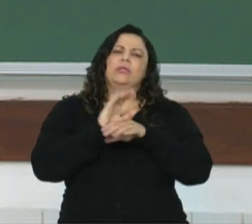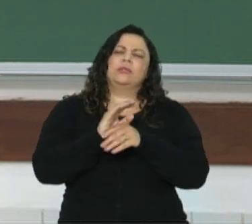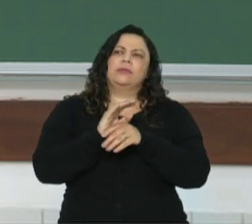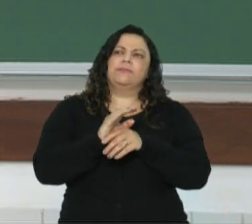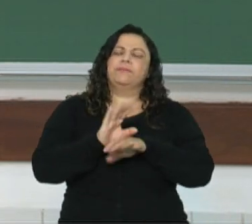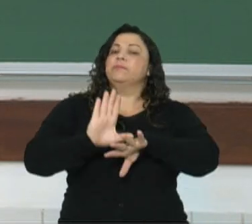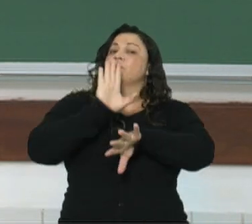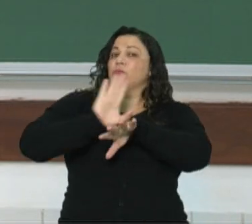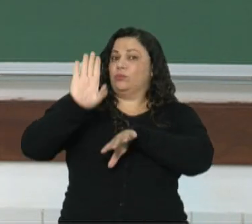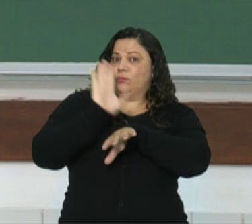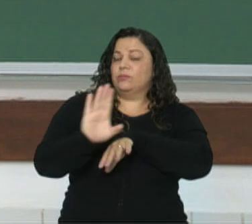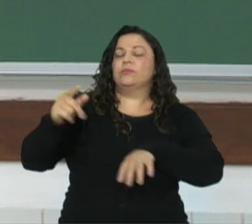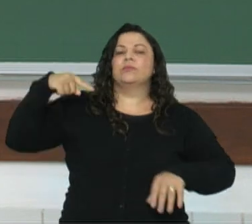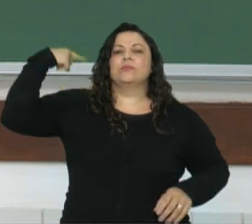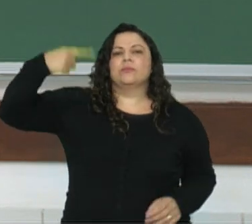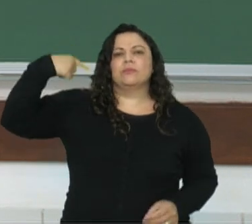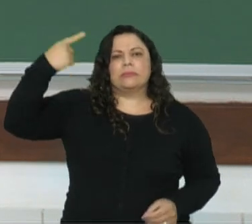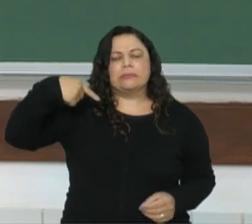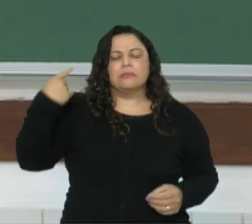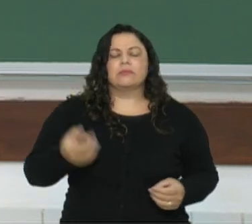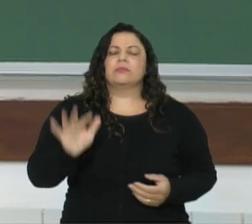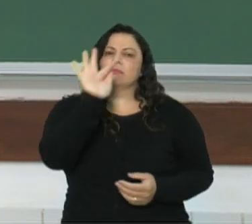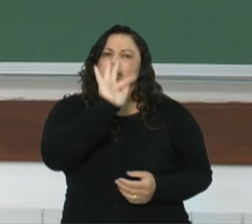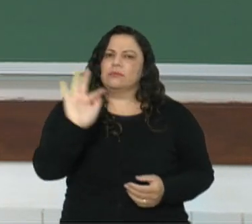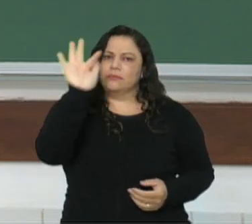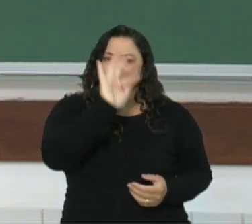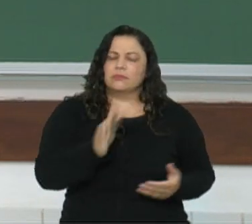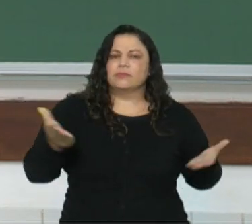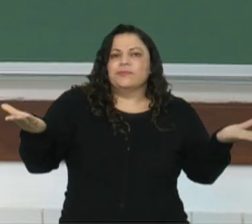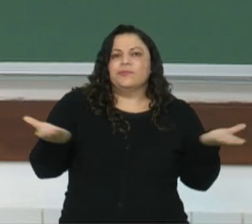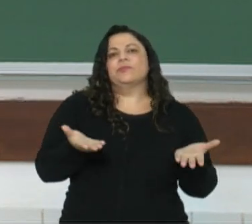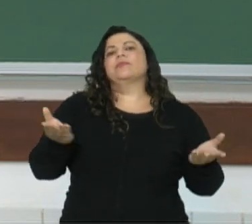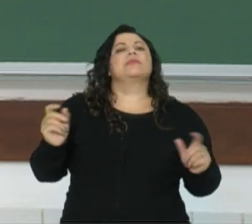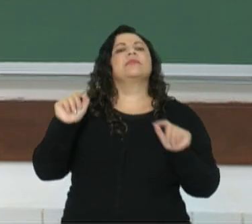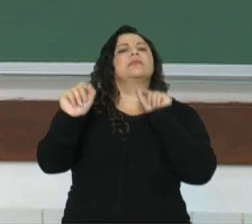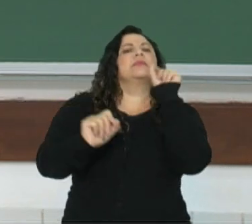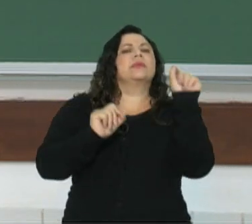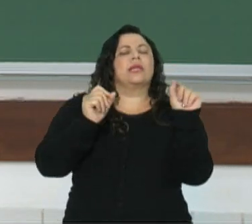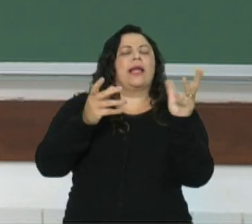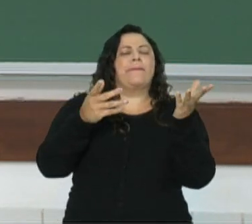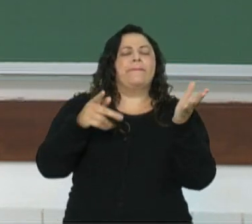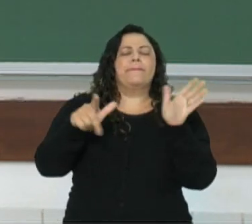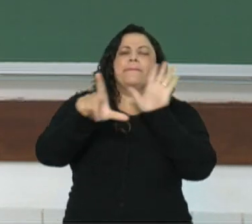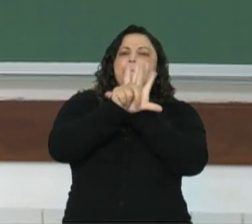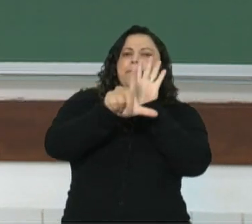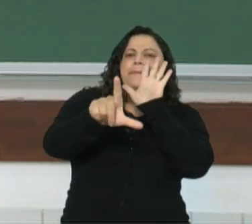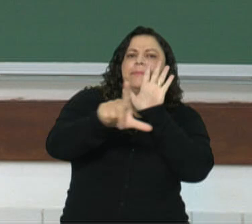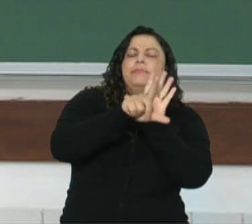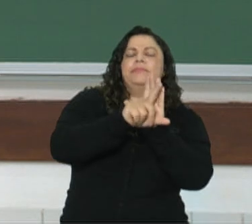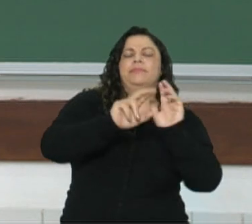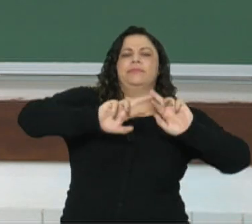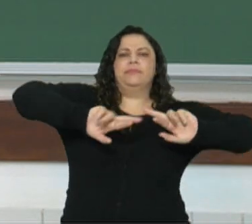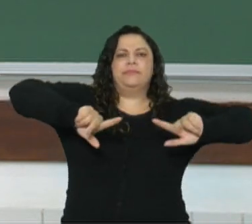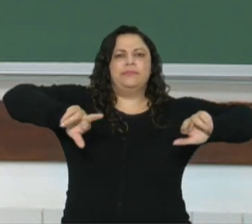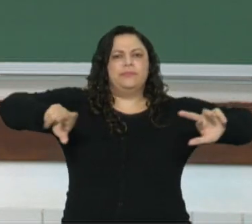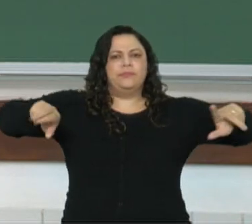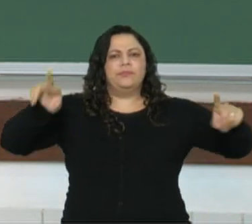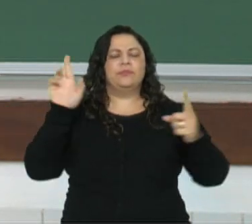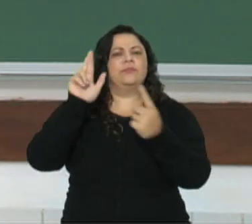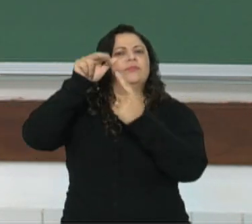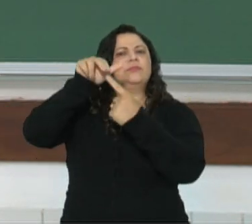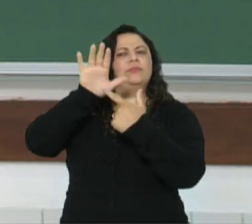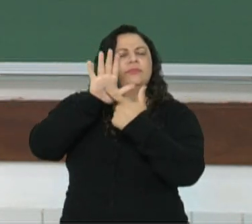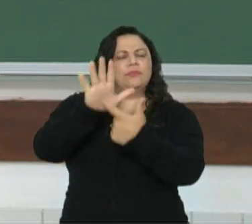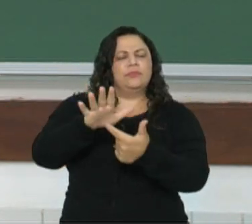ele num primeiro momento estava se aplicando à questão de legislação, de leis, de representação social,